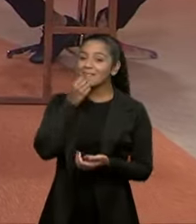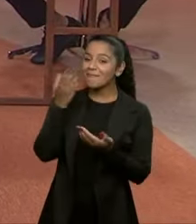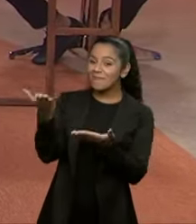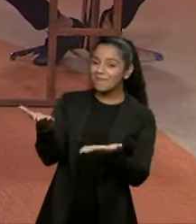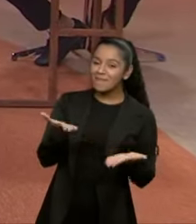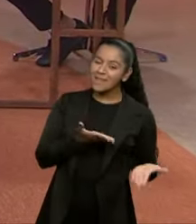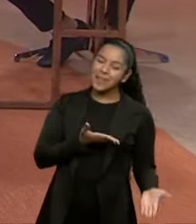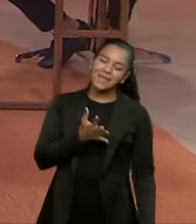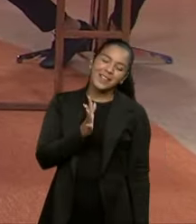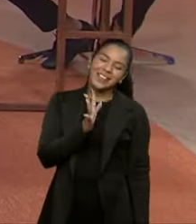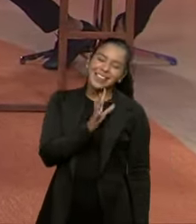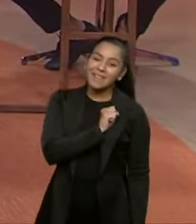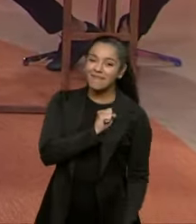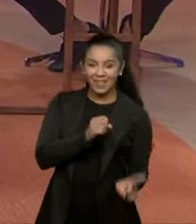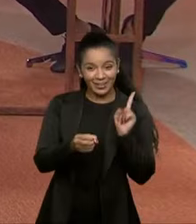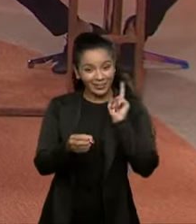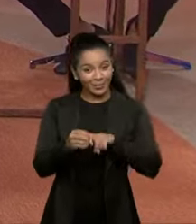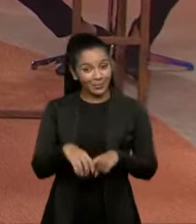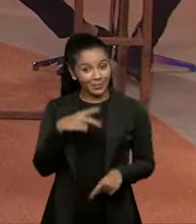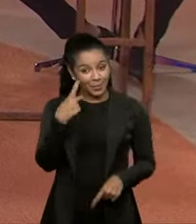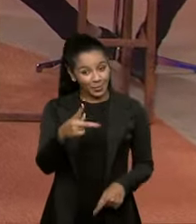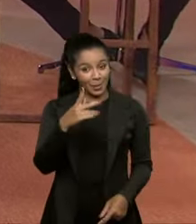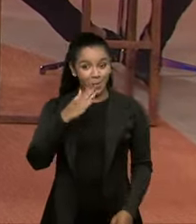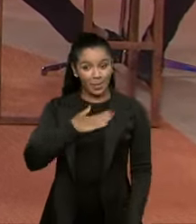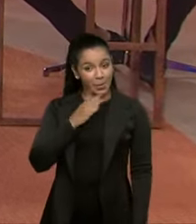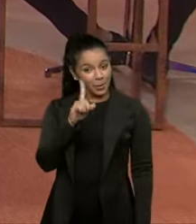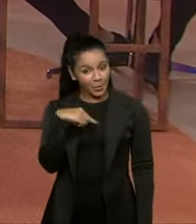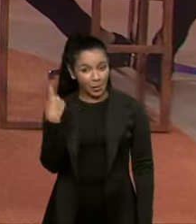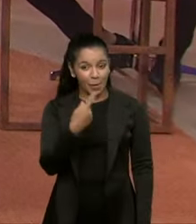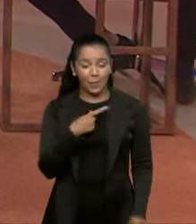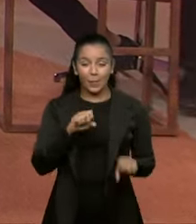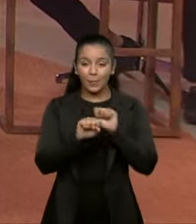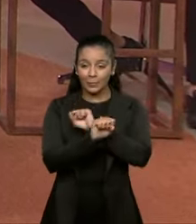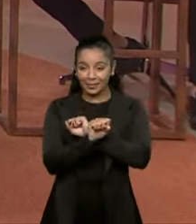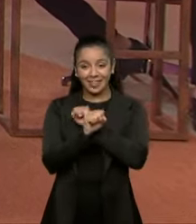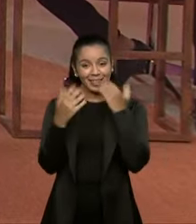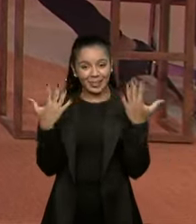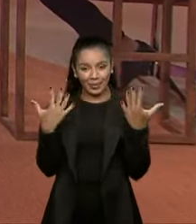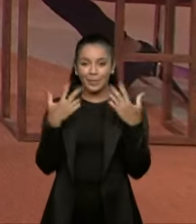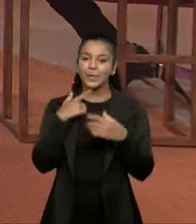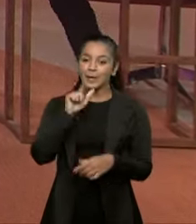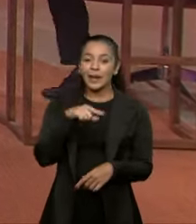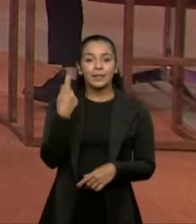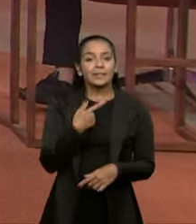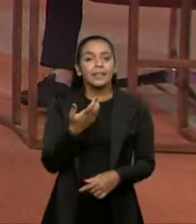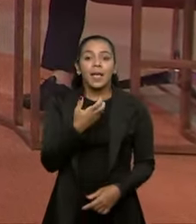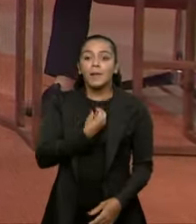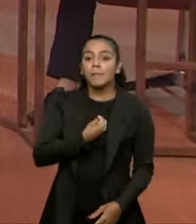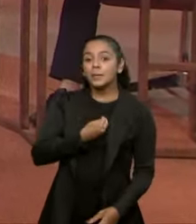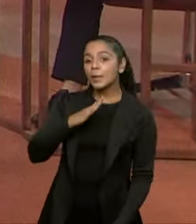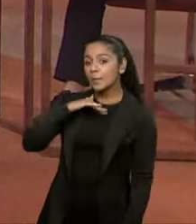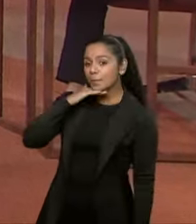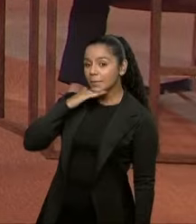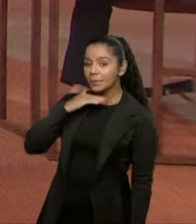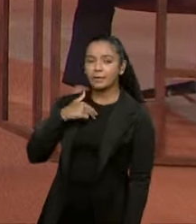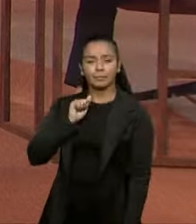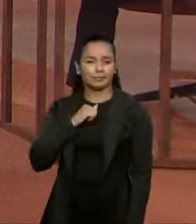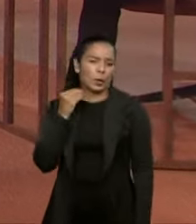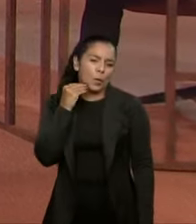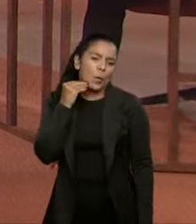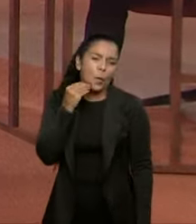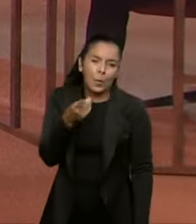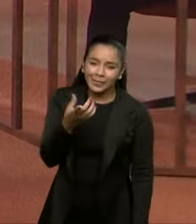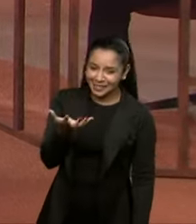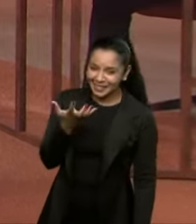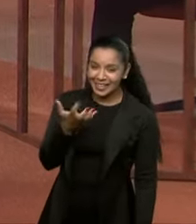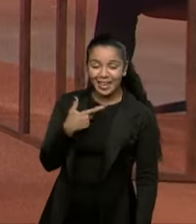Bem-vindos, meus amores, de volta ao seu, ao meu, ao nosso Sem Censura. Olha, você quer participar do nosso bate-papo? Claro que você quer, né? Então,